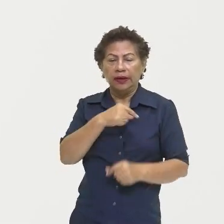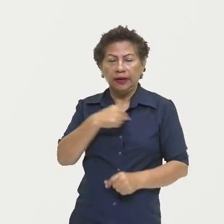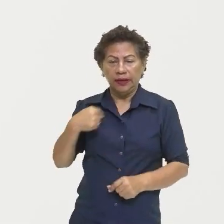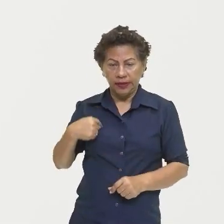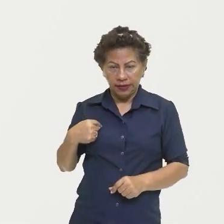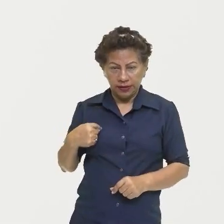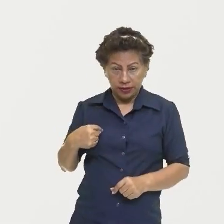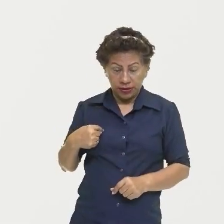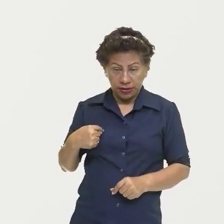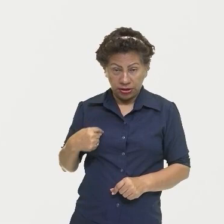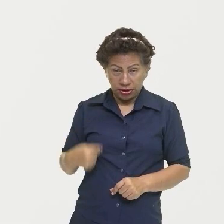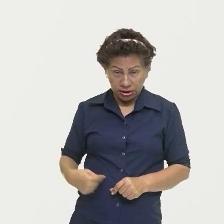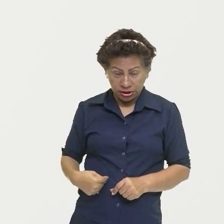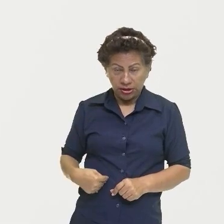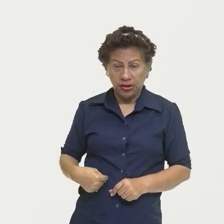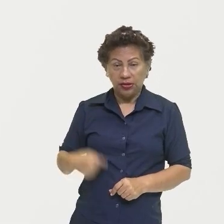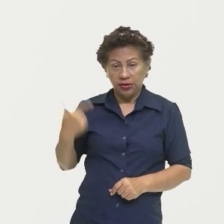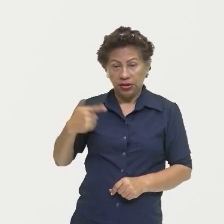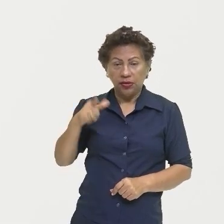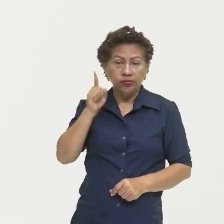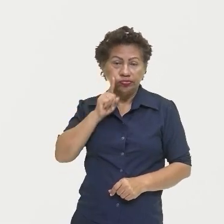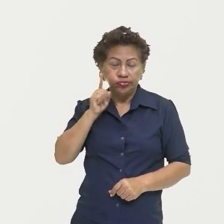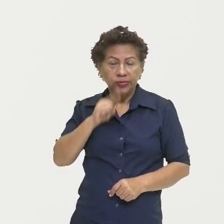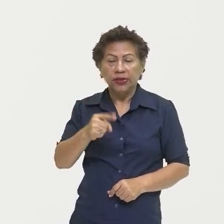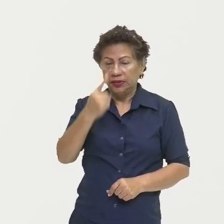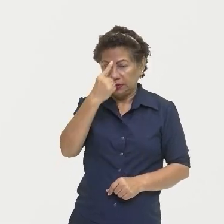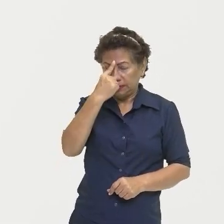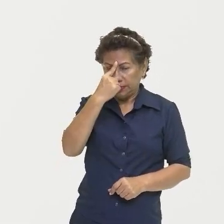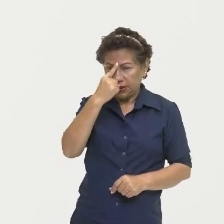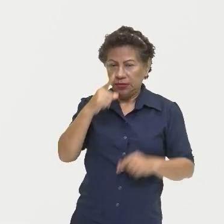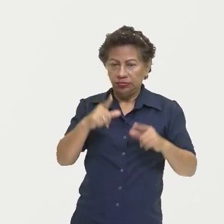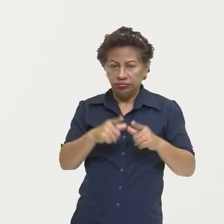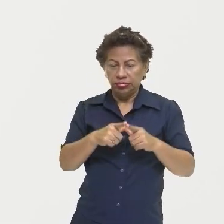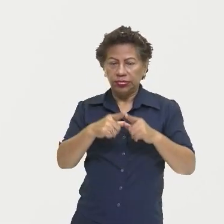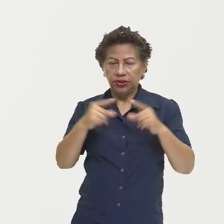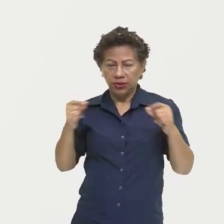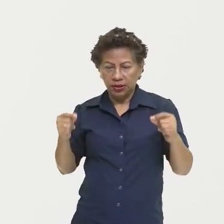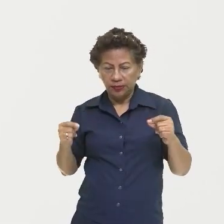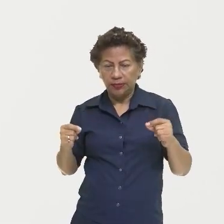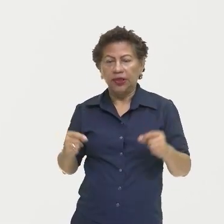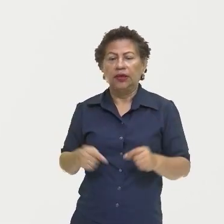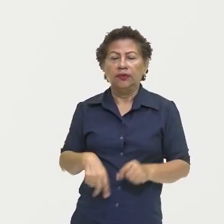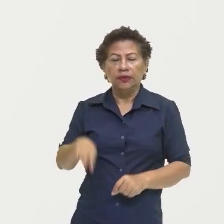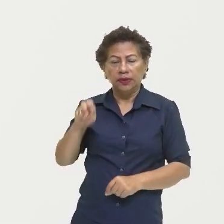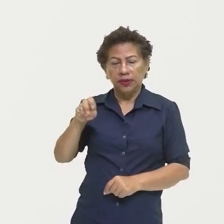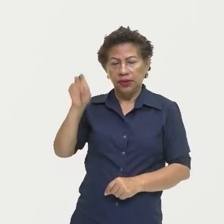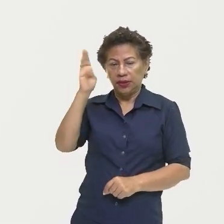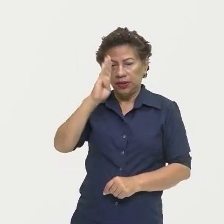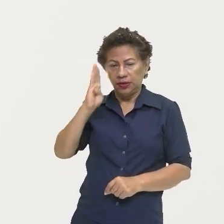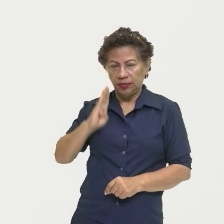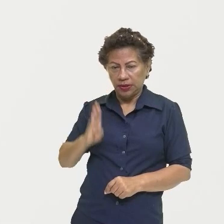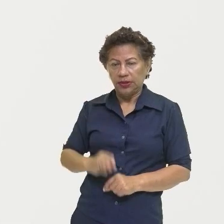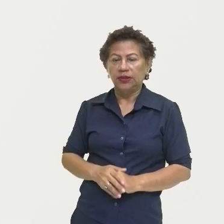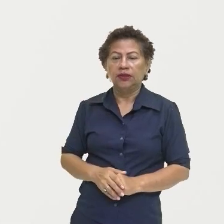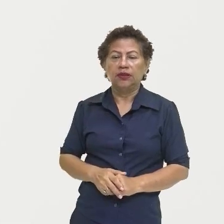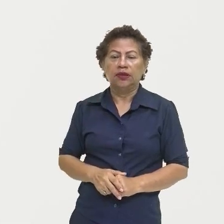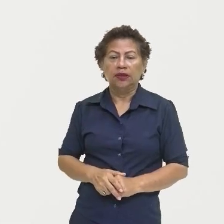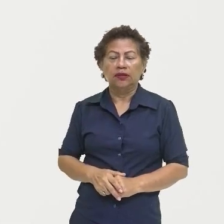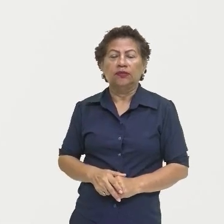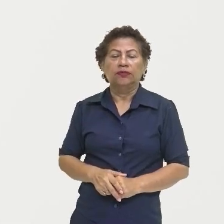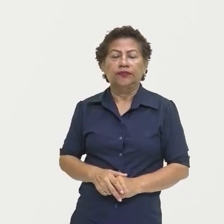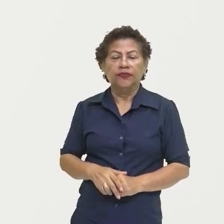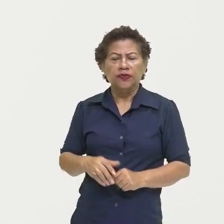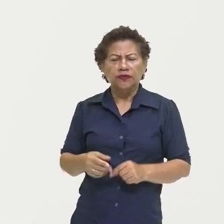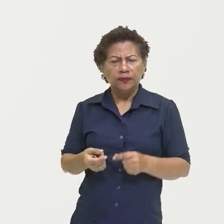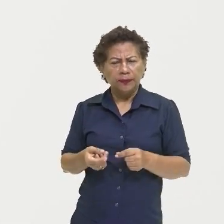o Brasil, olha, 81 milhões. A gente tem aqui também uma grande desigualdade, né? Apenas 42,2%, mas se a